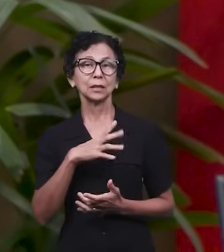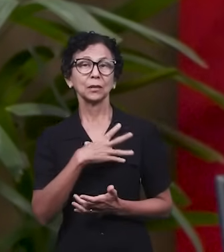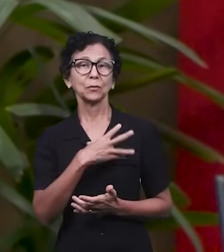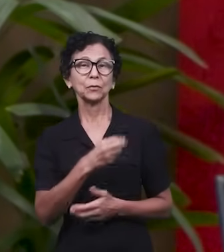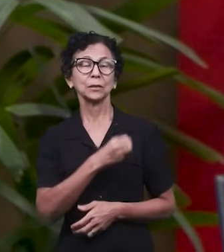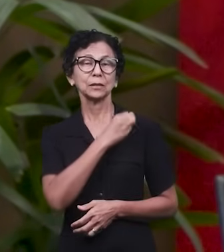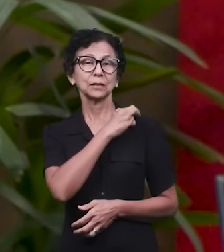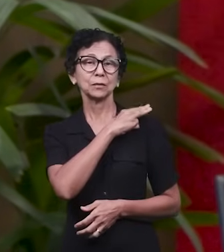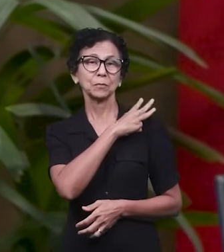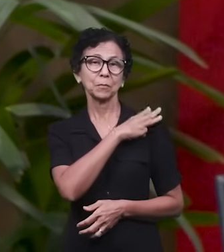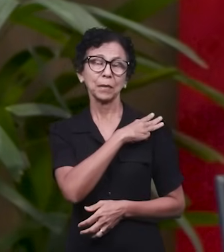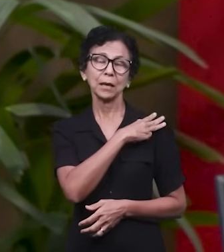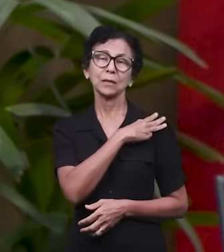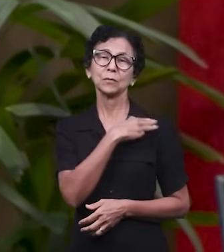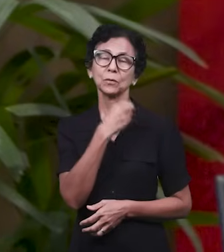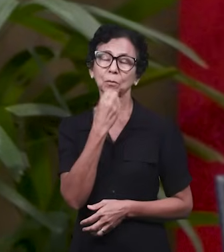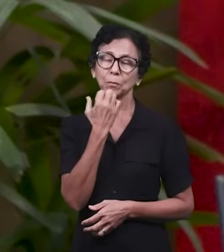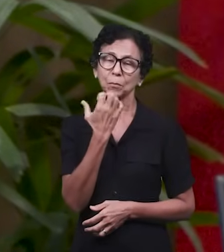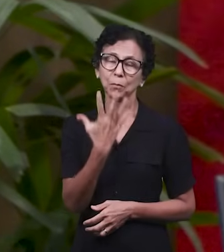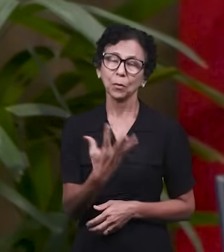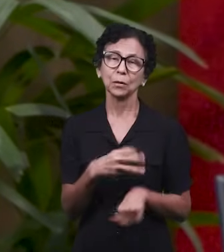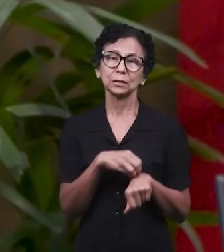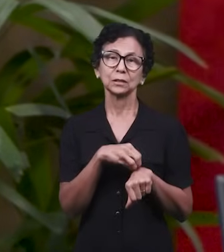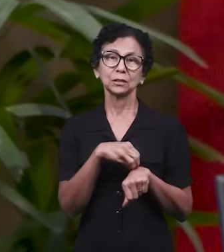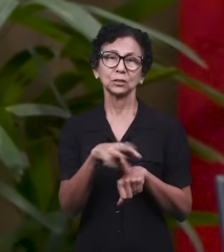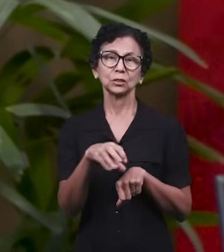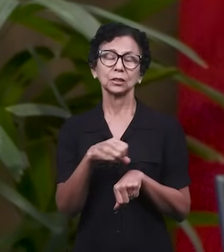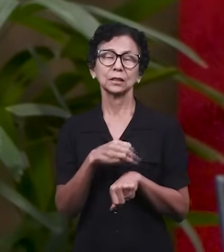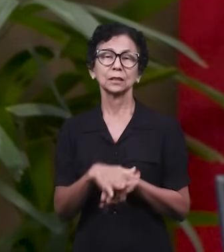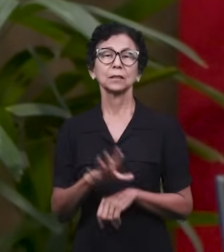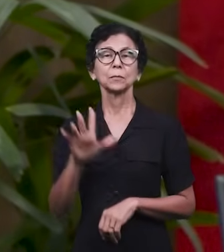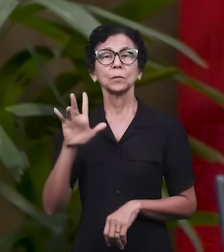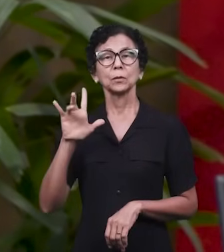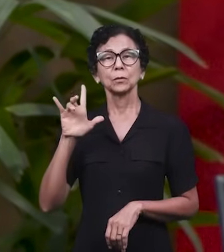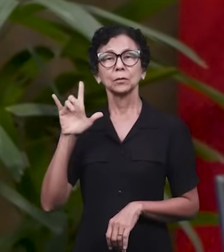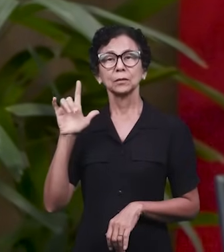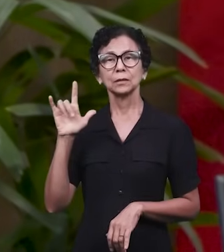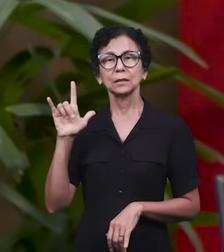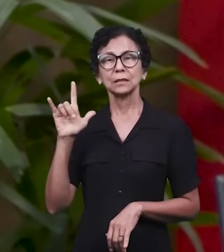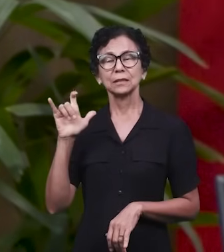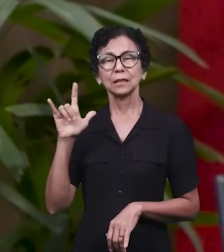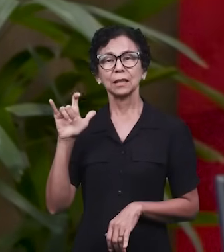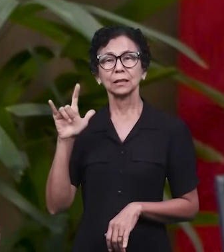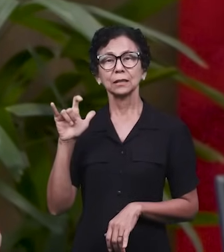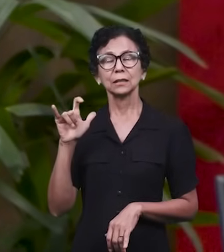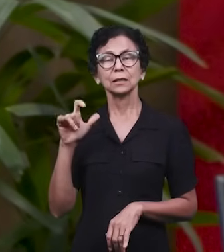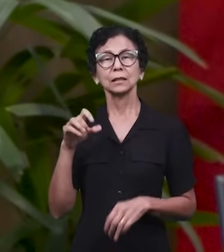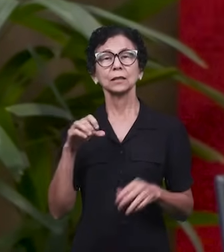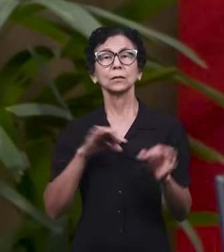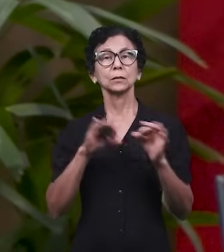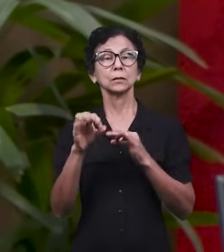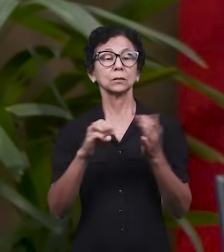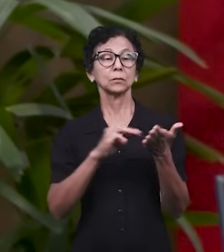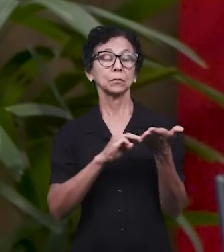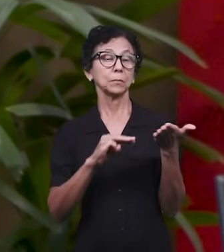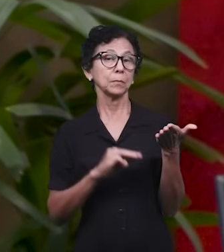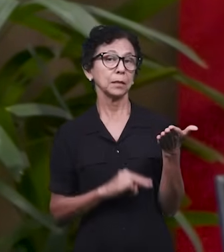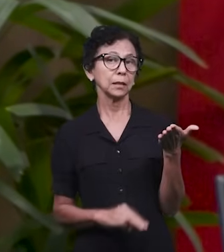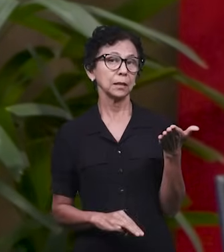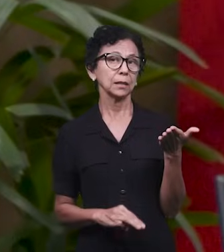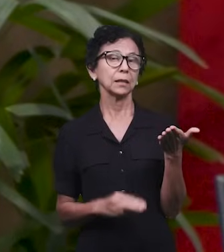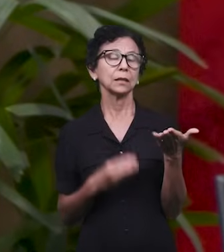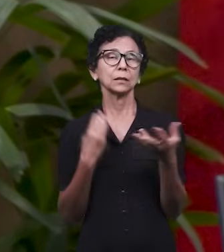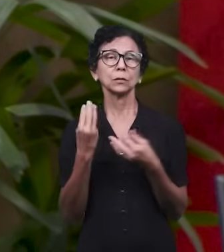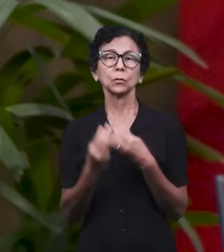nós. Compartilhe por meio do Instagram do Grupo Organização e Método, como tem sido a organização da rotina de estudo na